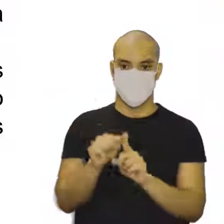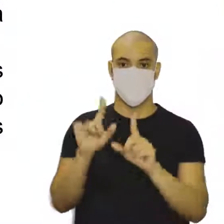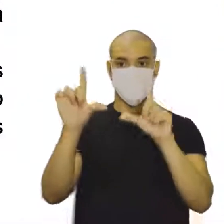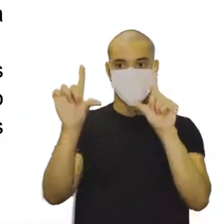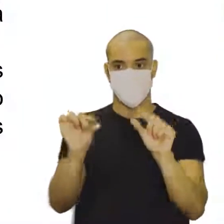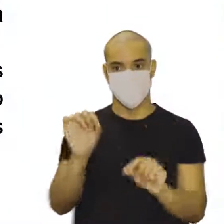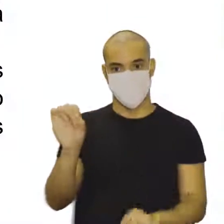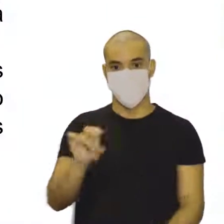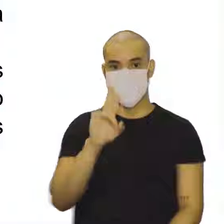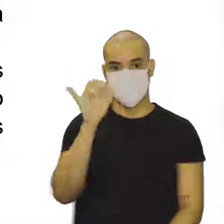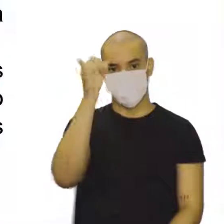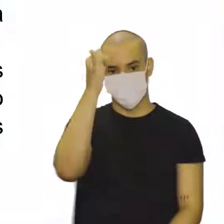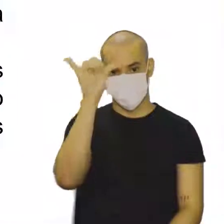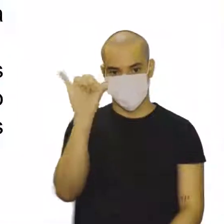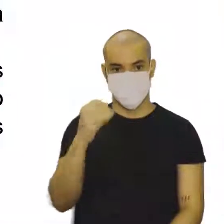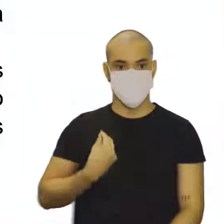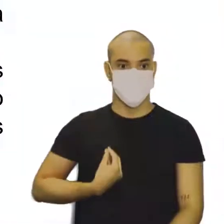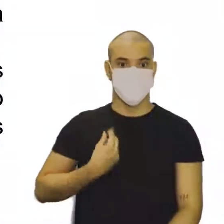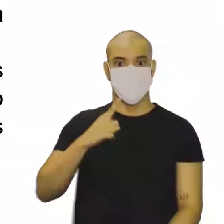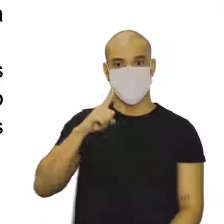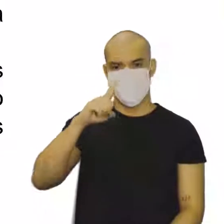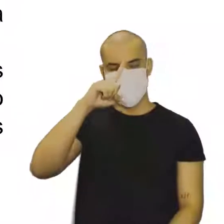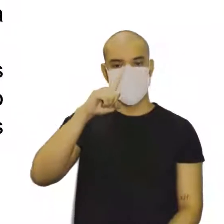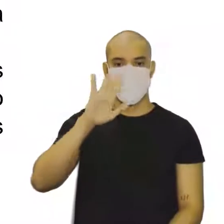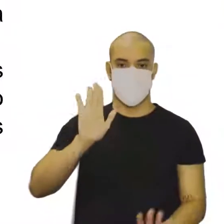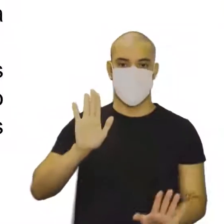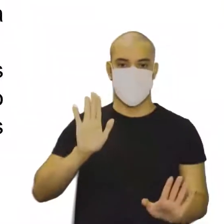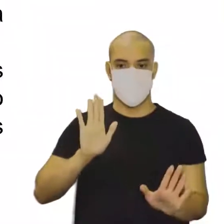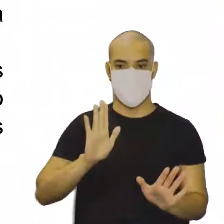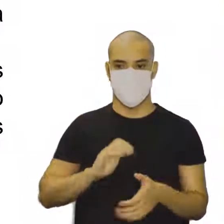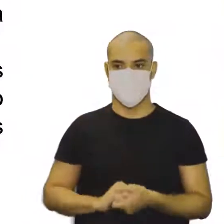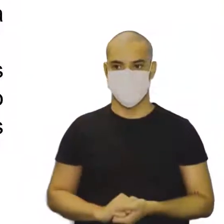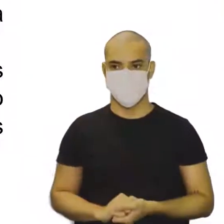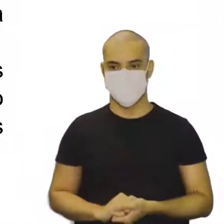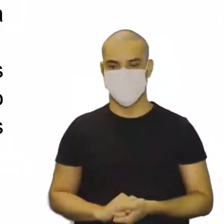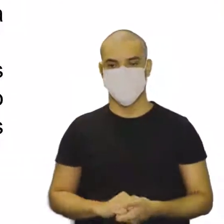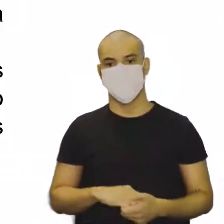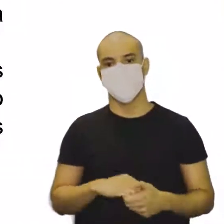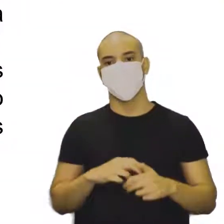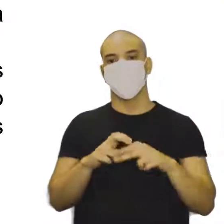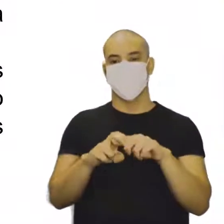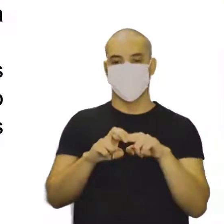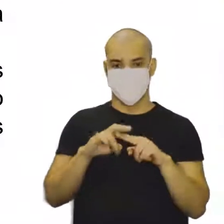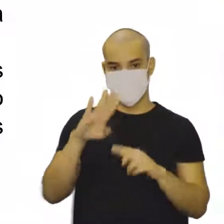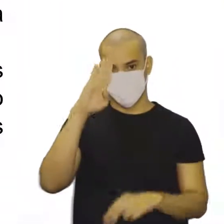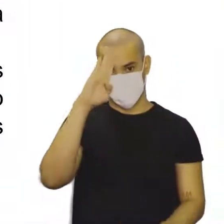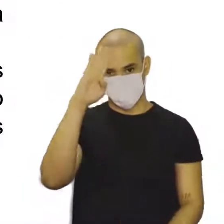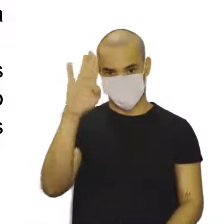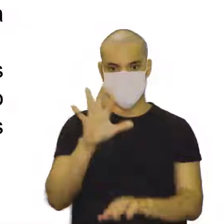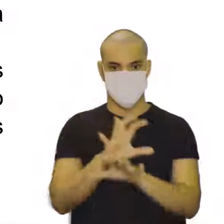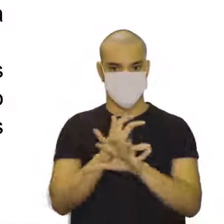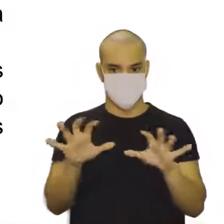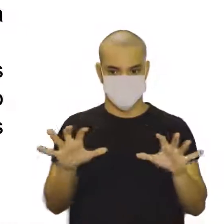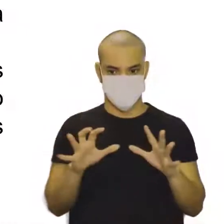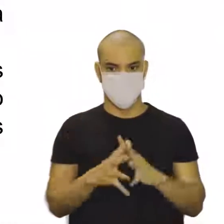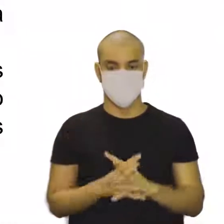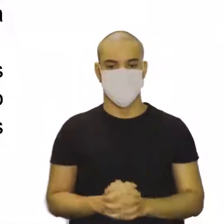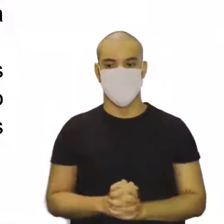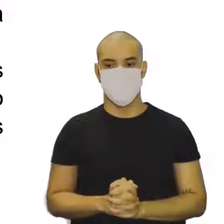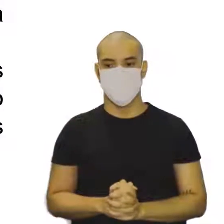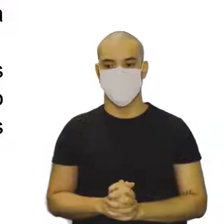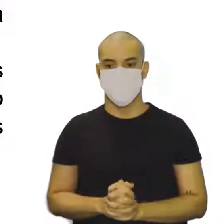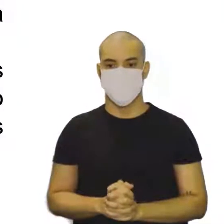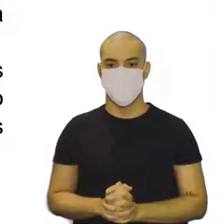de diminuir ou evitar risco de vida e danos materiais. Então, os objetivos principais são esses, né? Eu